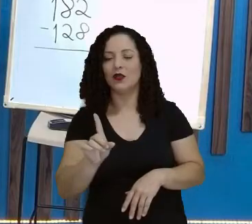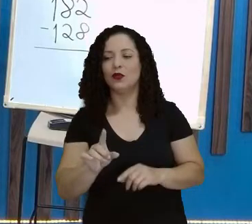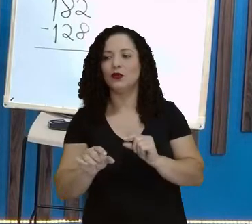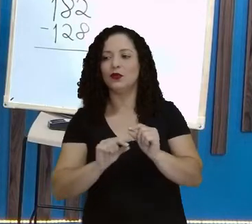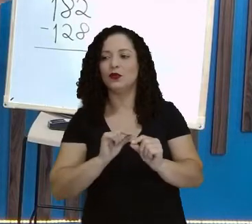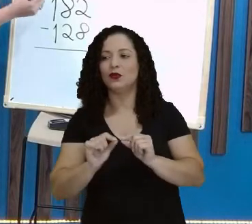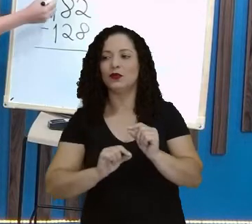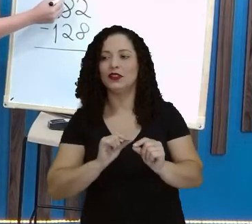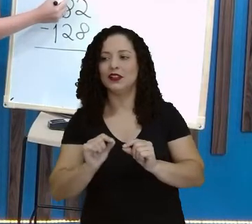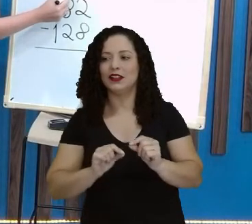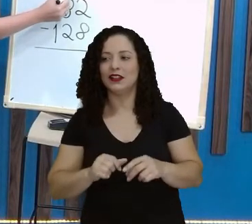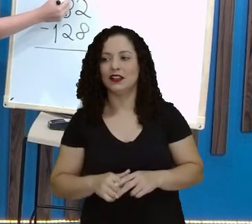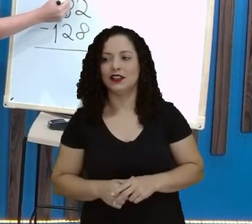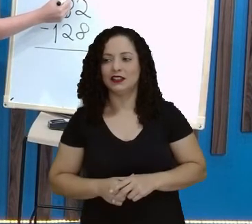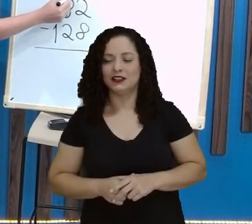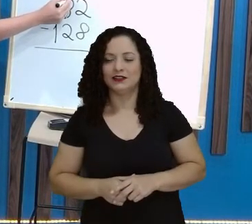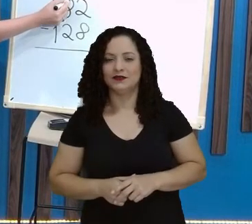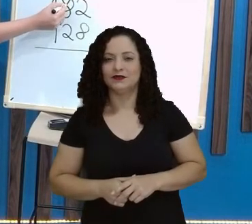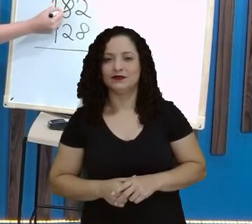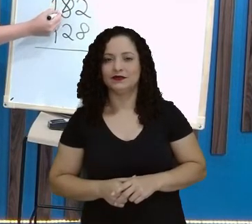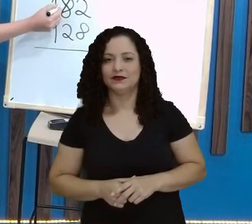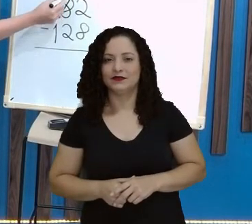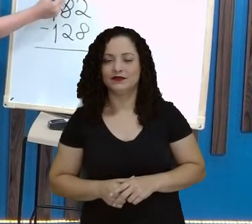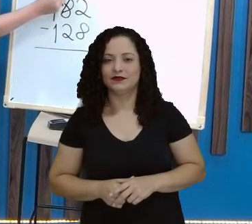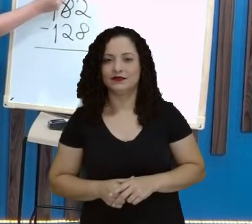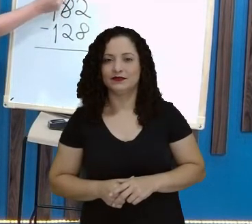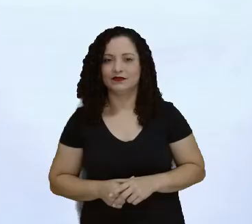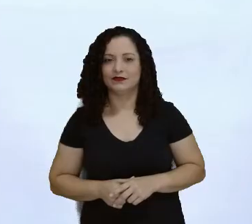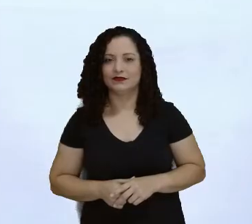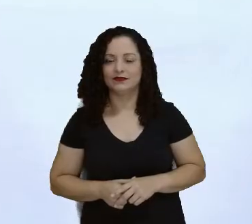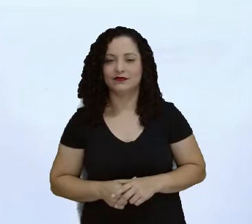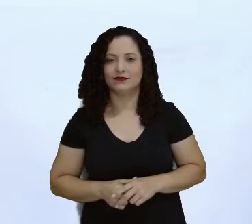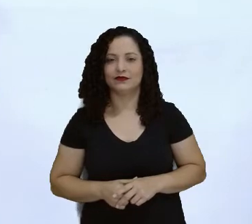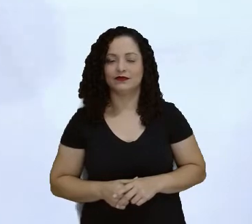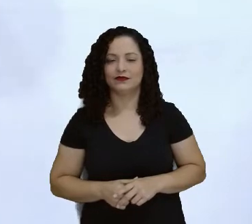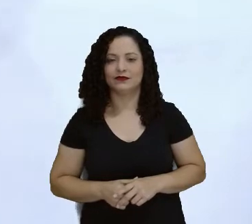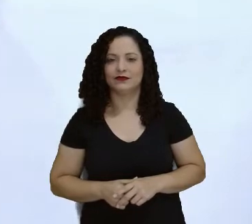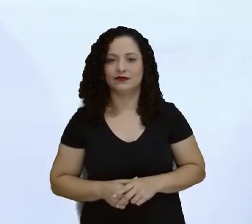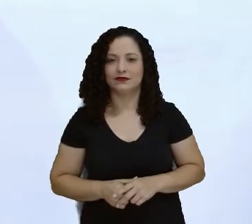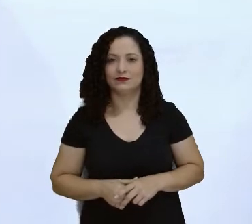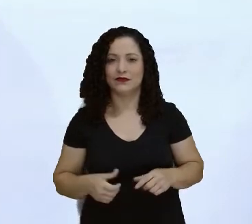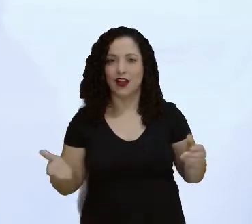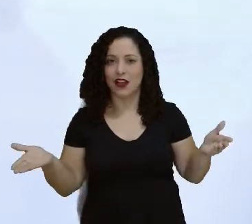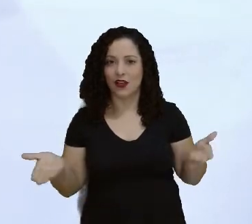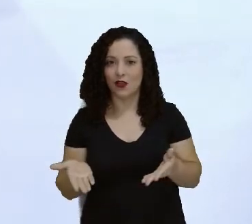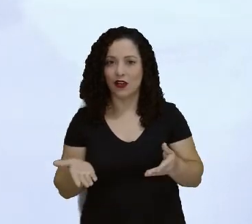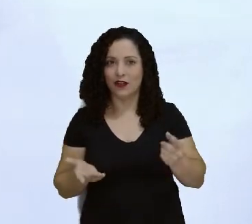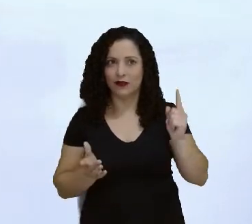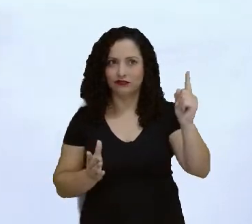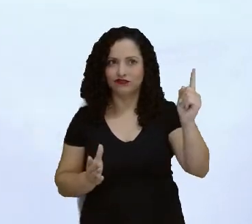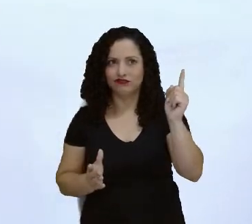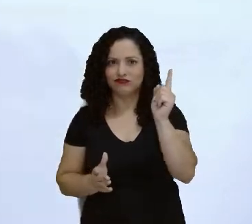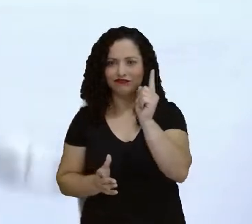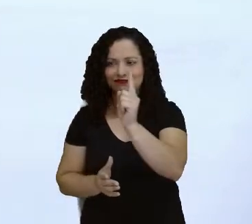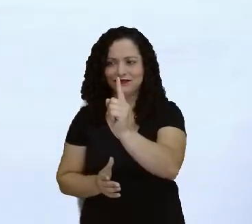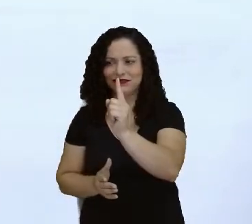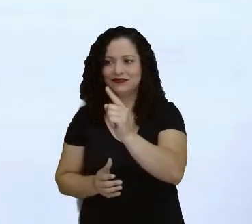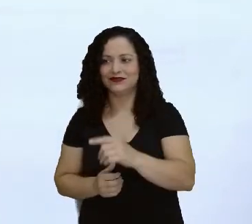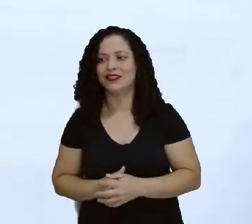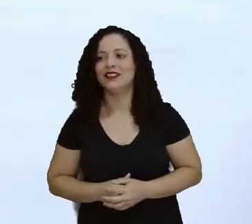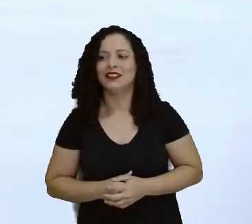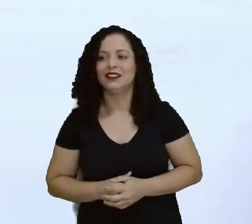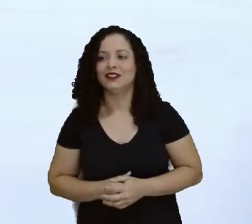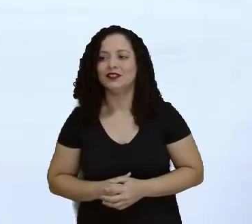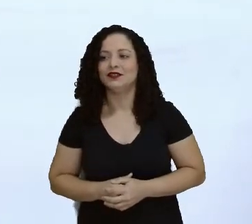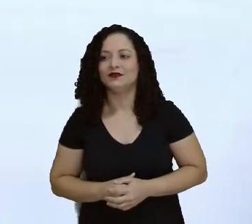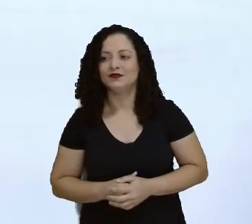vou pegar aqui, ó, uma dezena e vou trocar... pelas unidades,